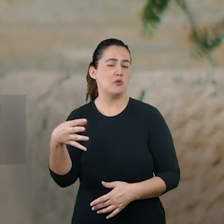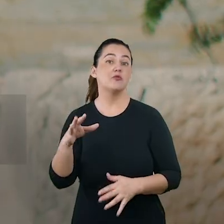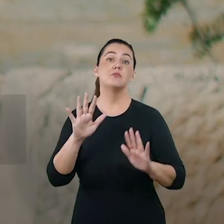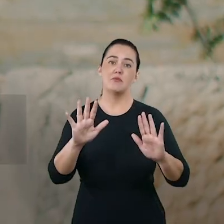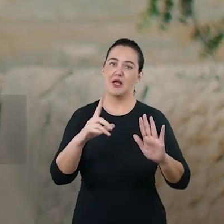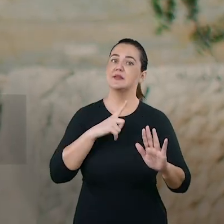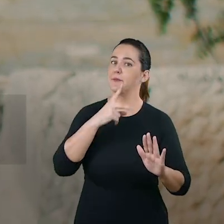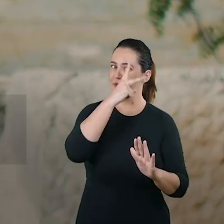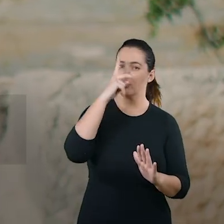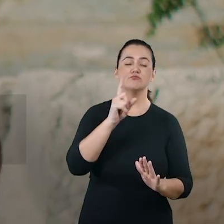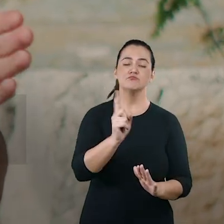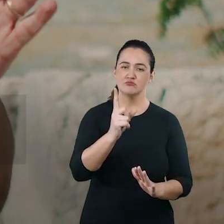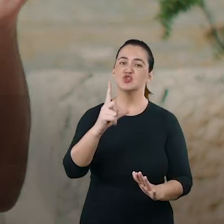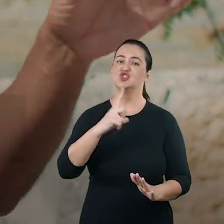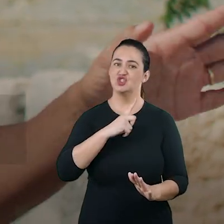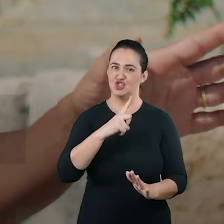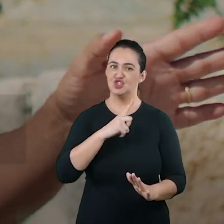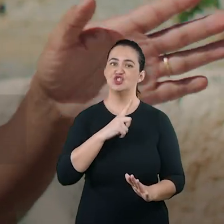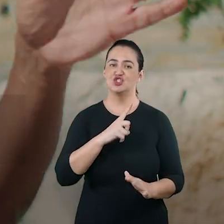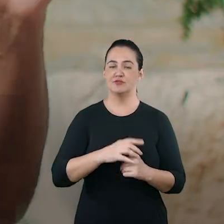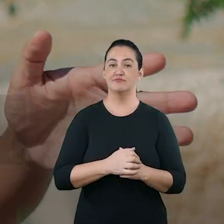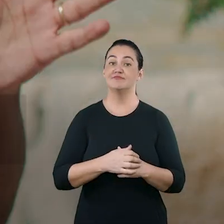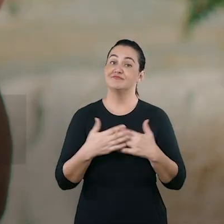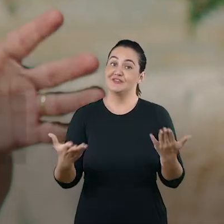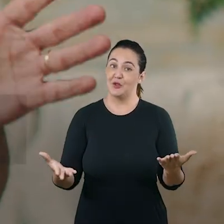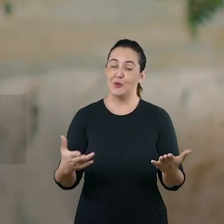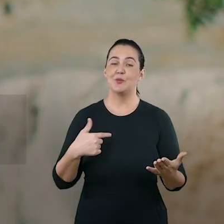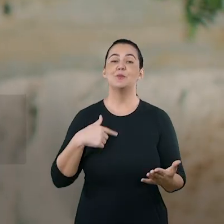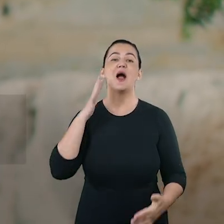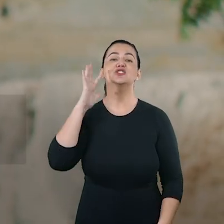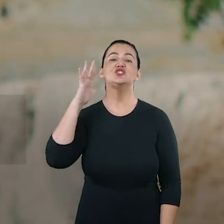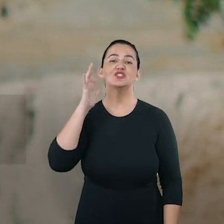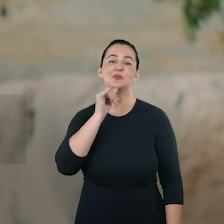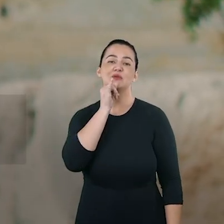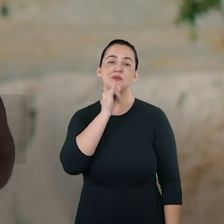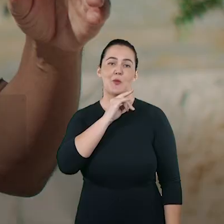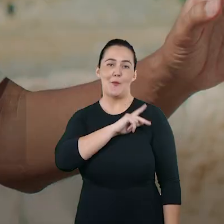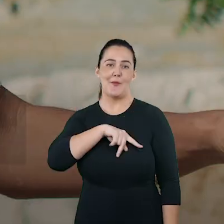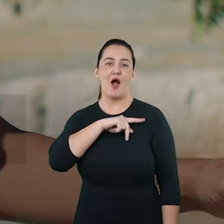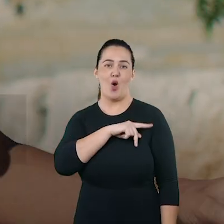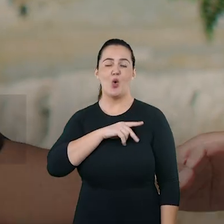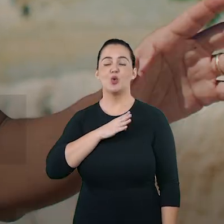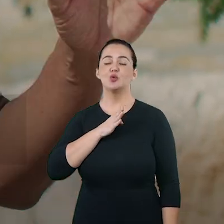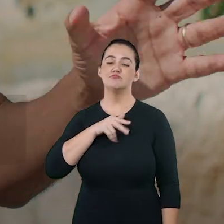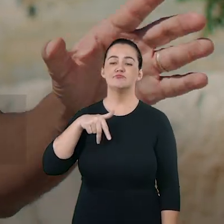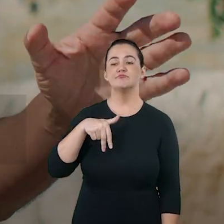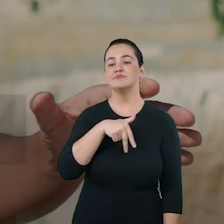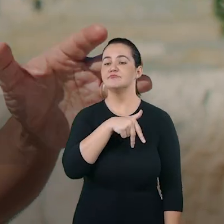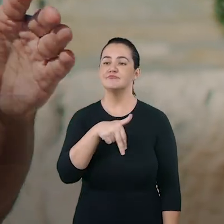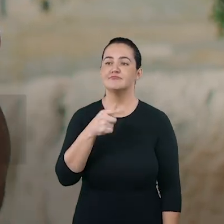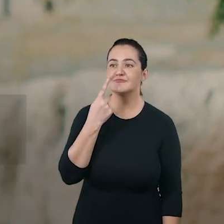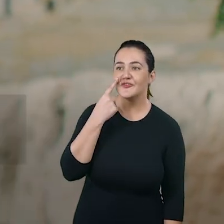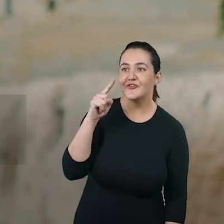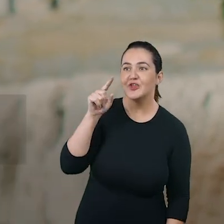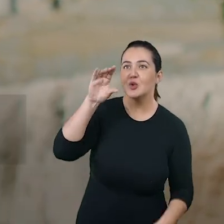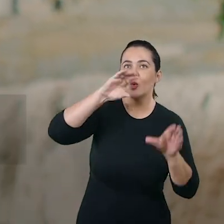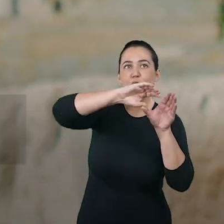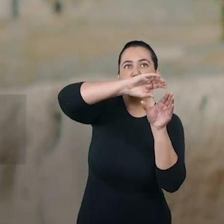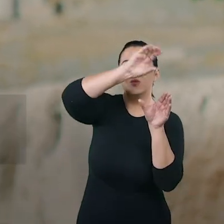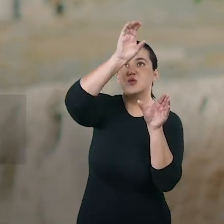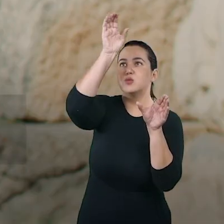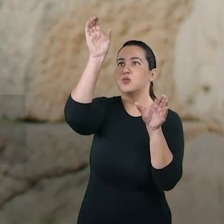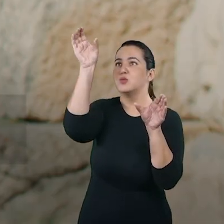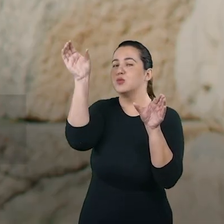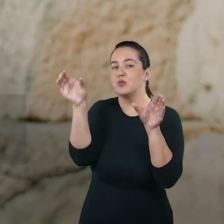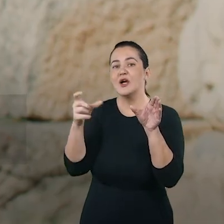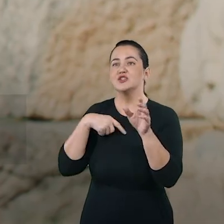século antes de Cristo. Portanto, se esses desenhos estavam esculpidos aqui na época de Paulo, Paulo em pessoa viu todos esses relevos